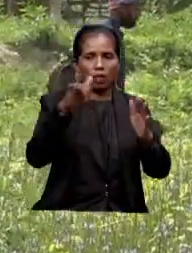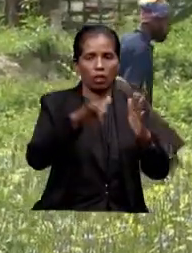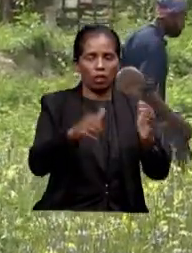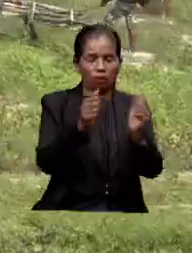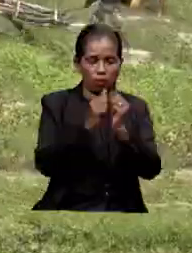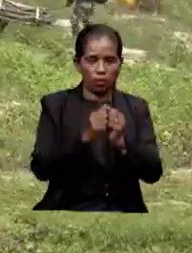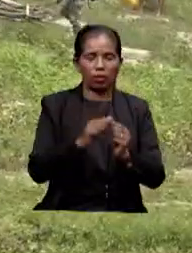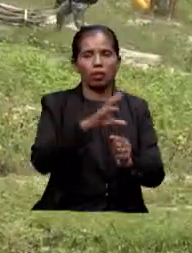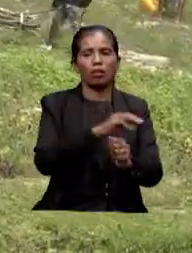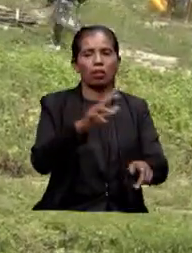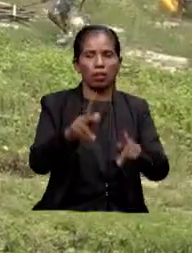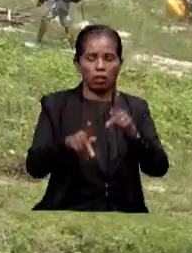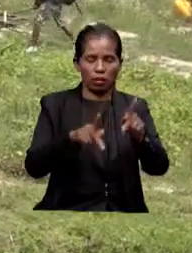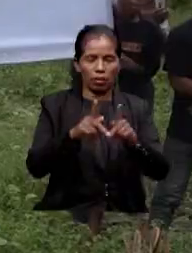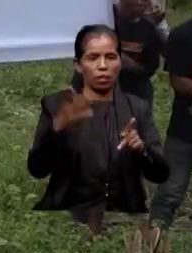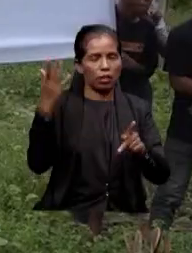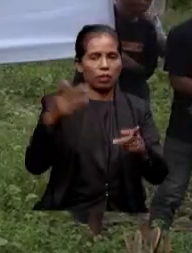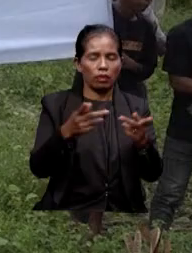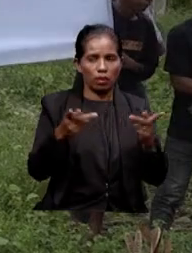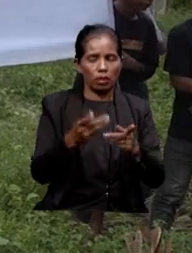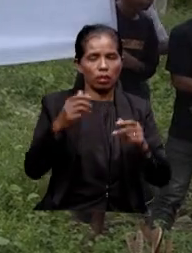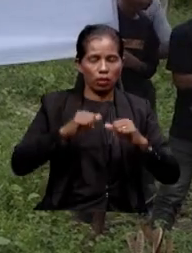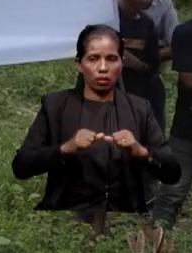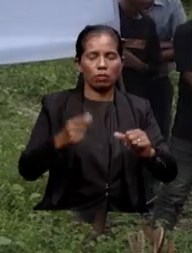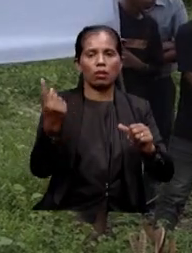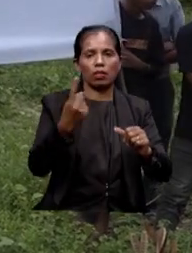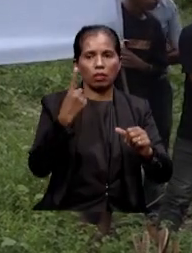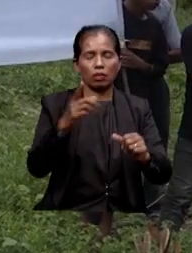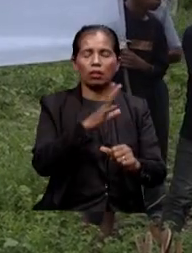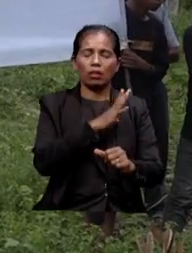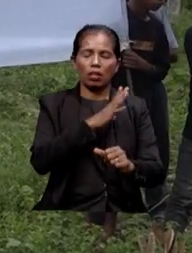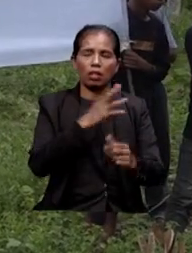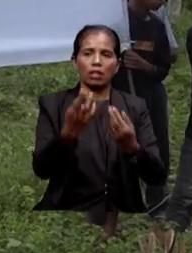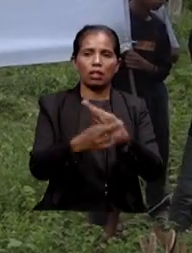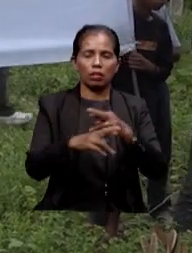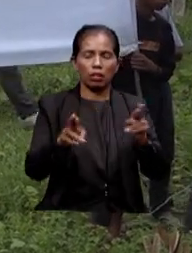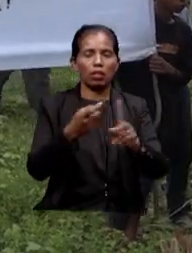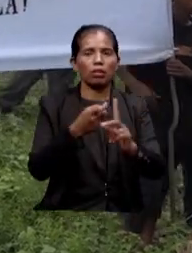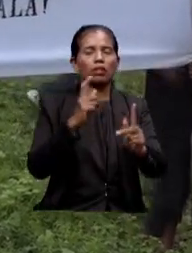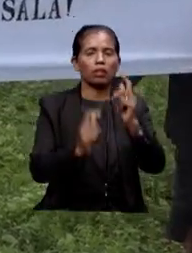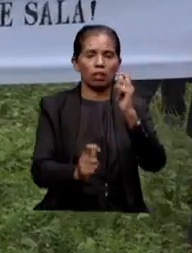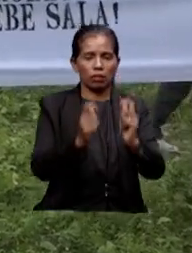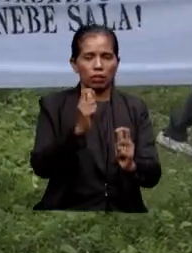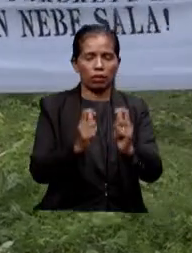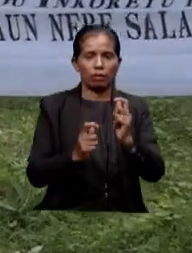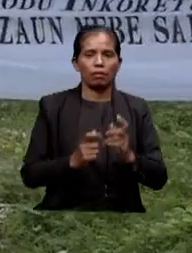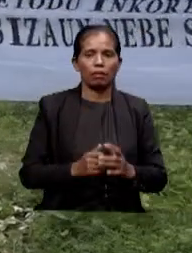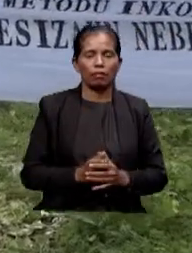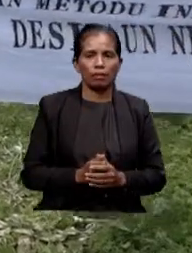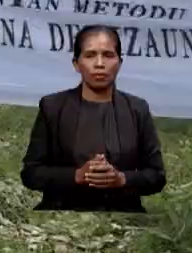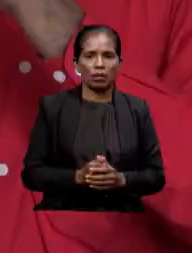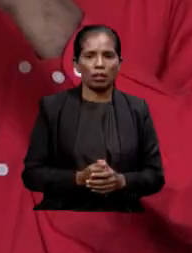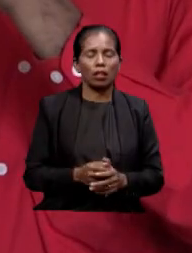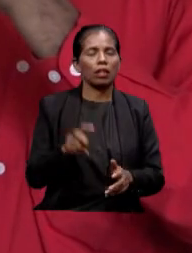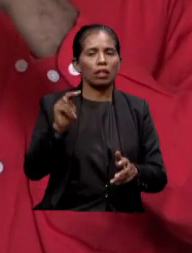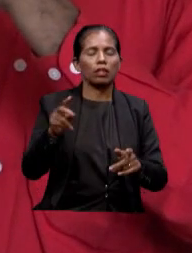ne concentra são povo que emite laran ne, se continua na fatin ho de hen resultado que se tribunal recurso. E nesse qual é o